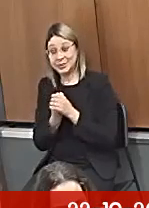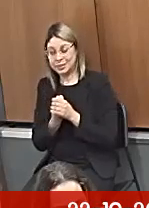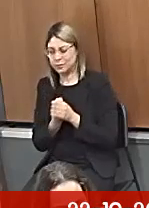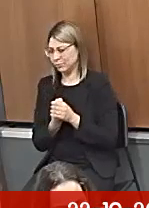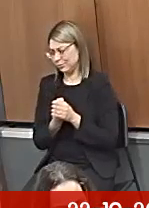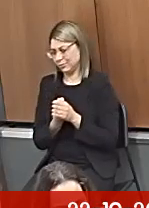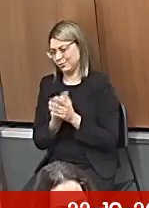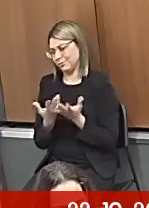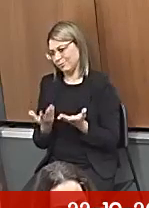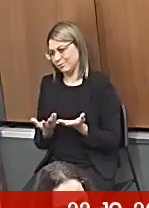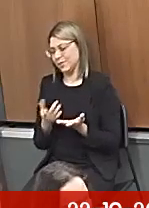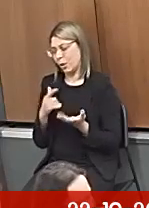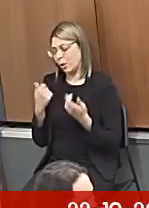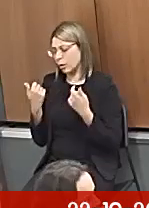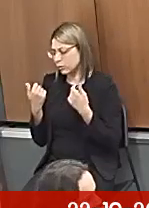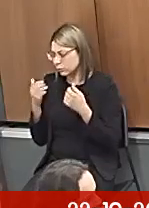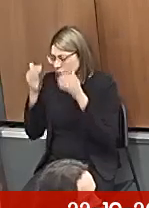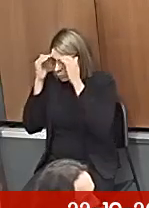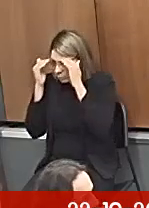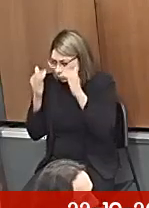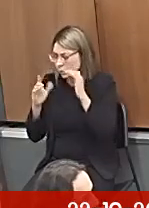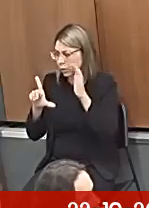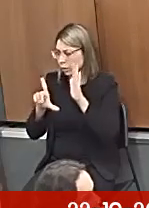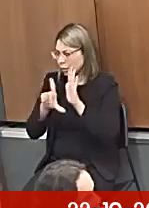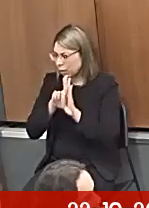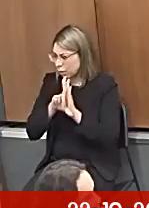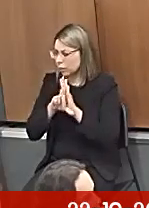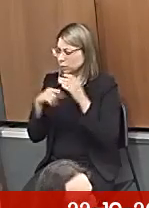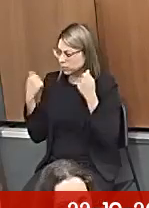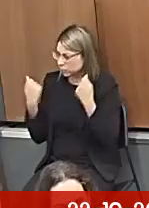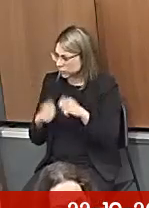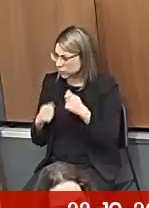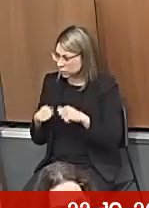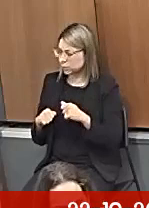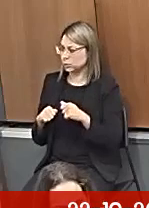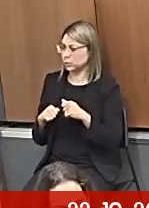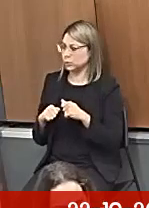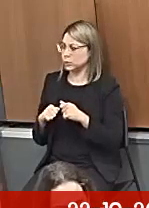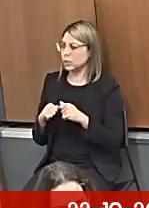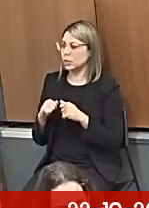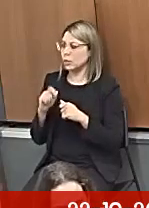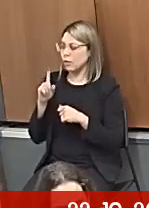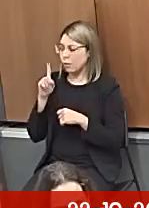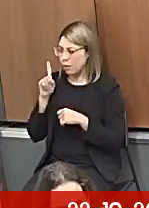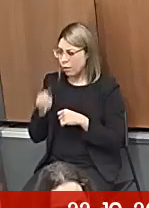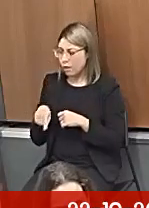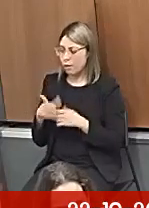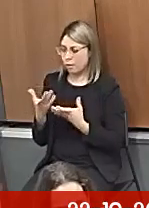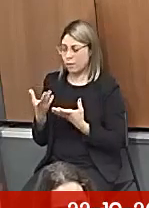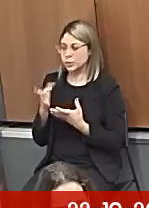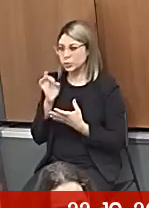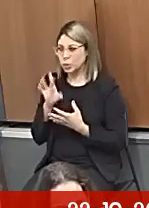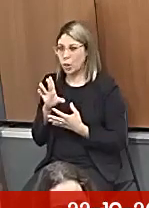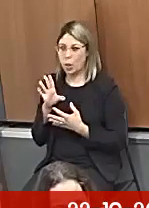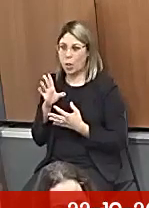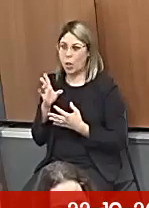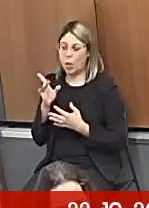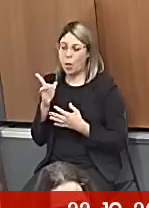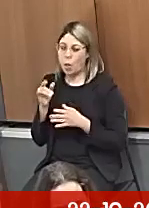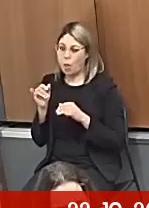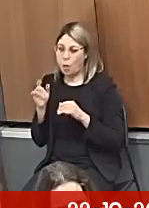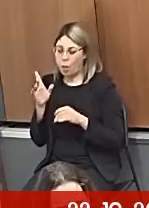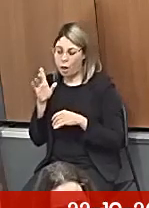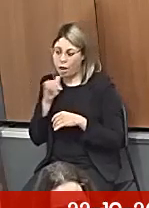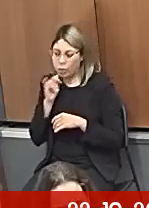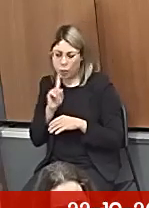o cumprimento da lei ele deve passar muito mais pela análise meramente formal. Então, eu vou ter